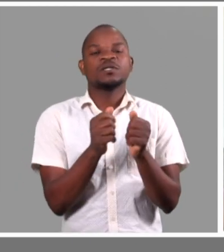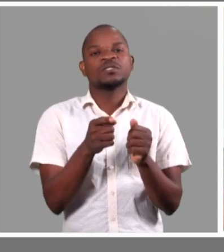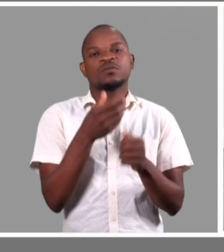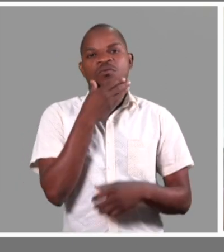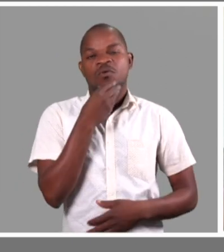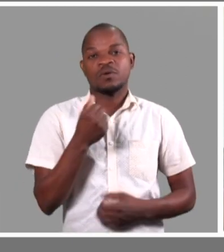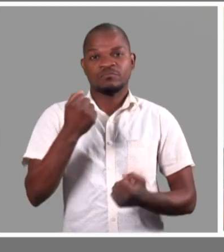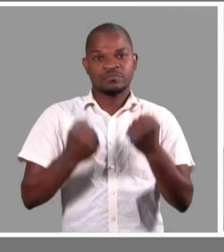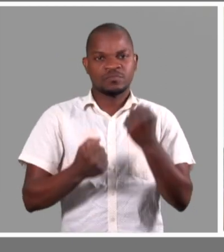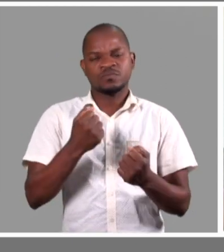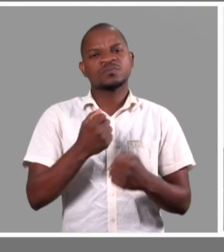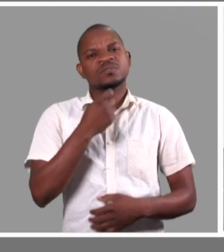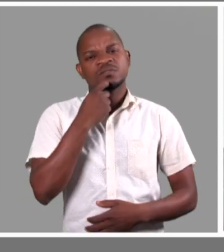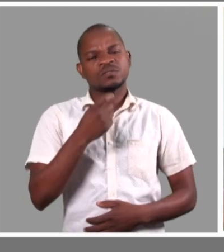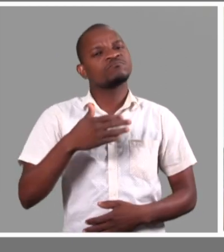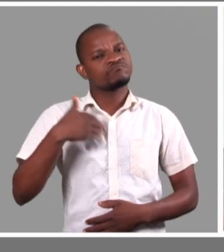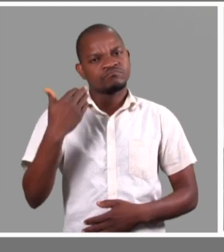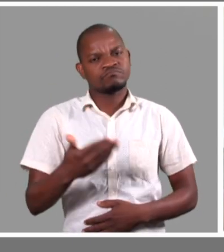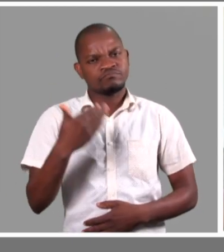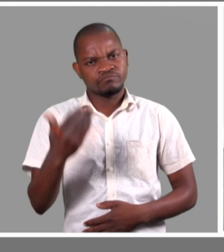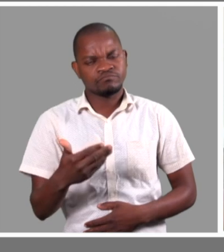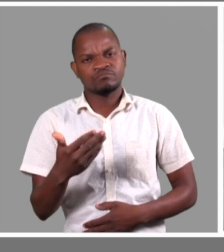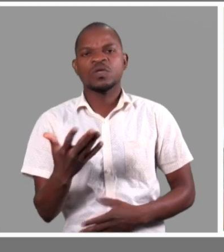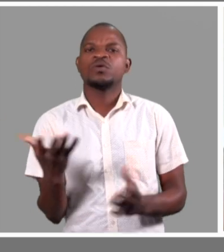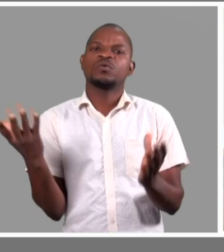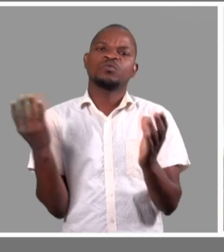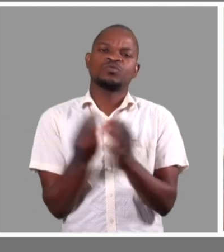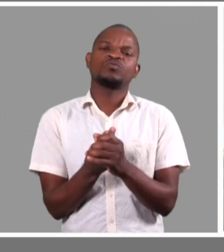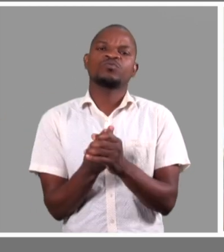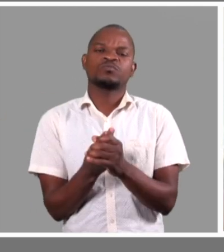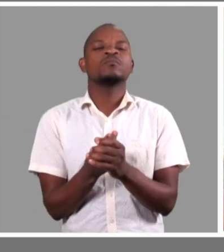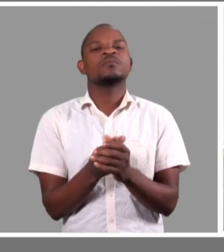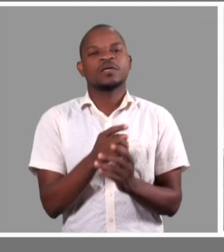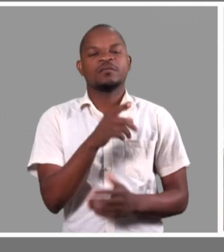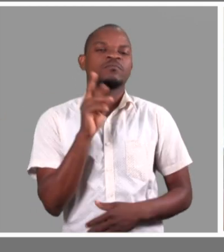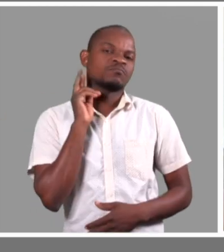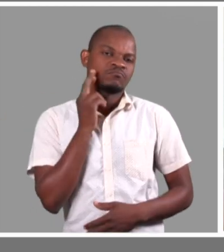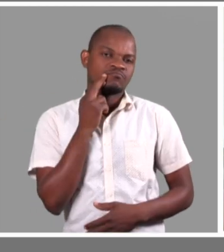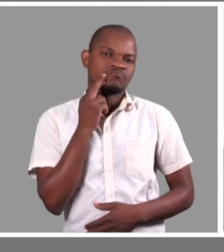então, ele prometeu, passar, me levar,